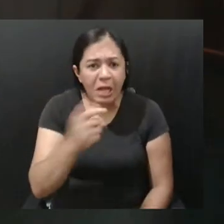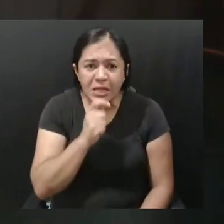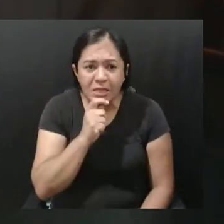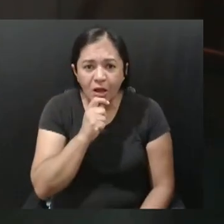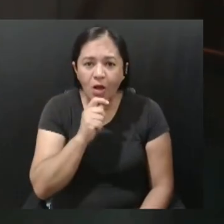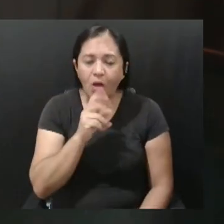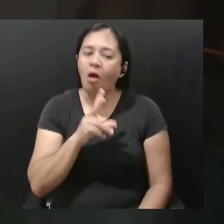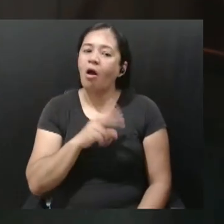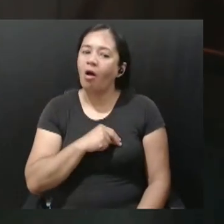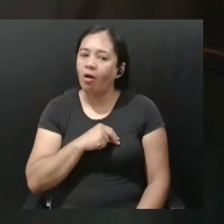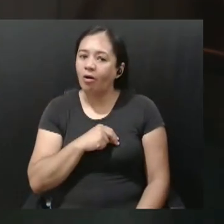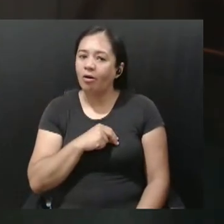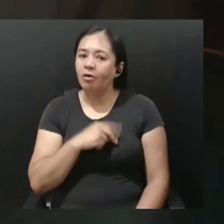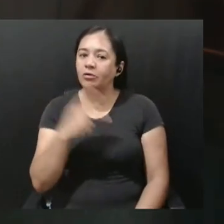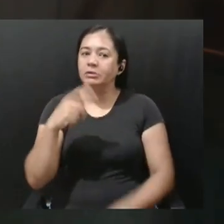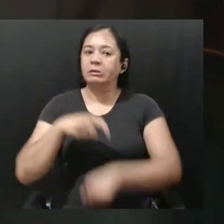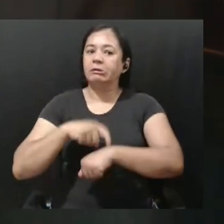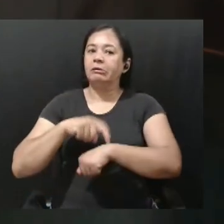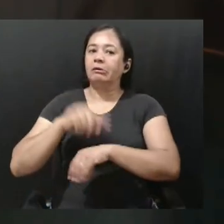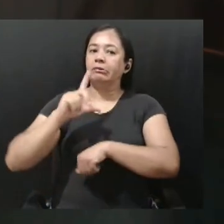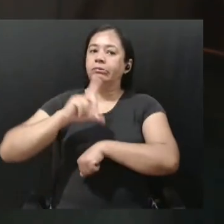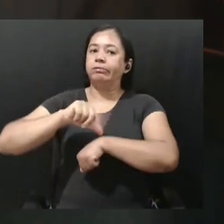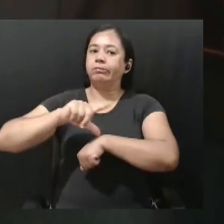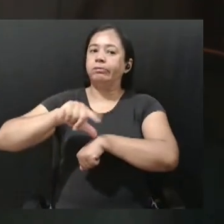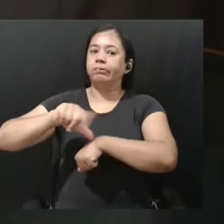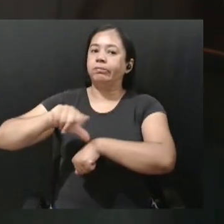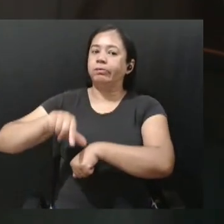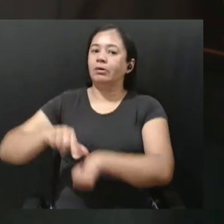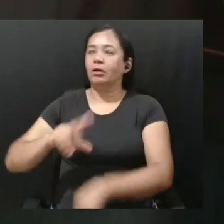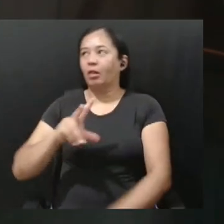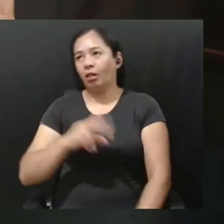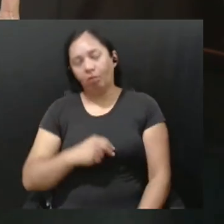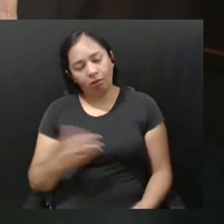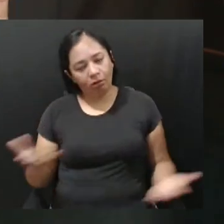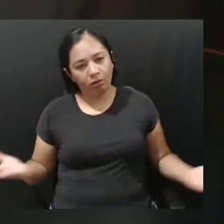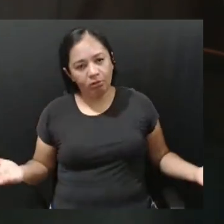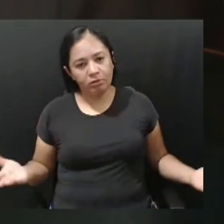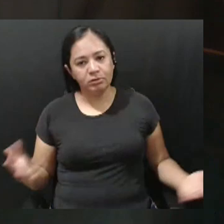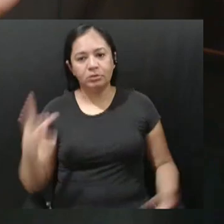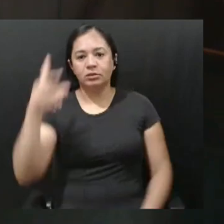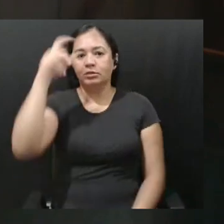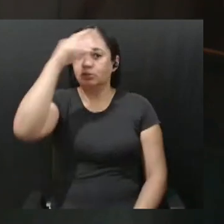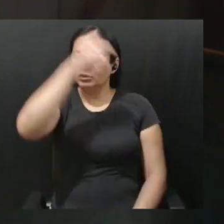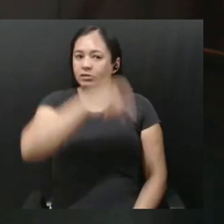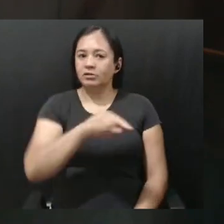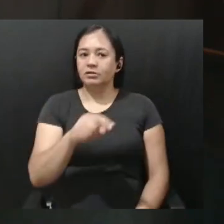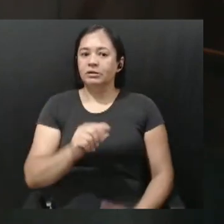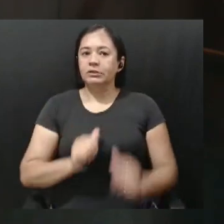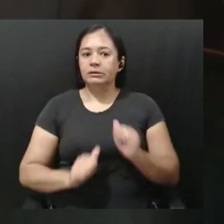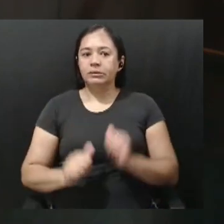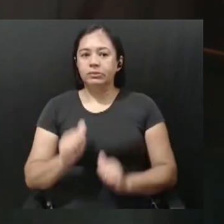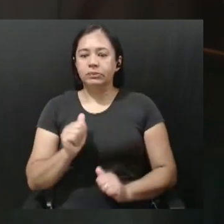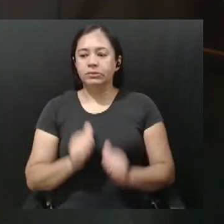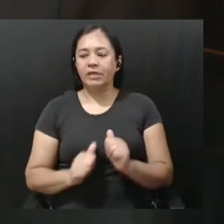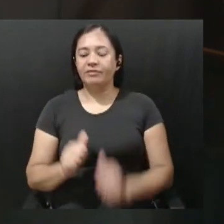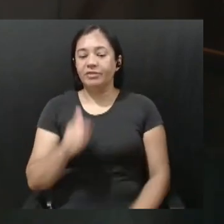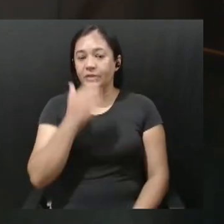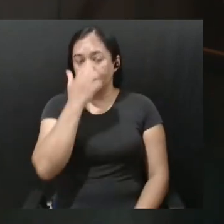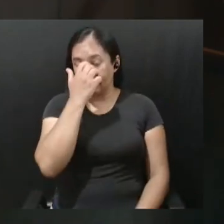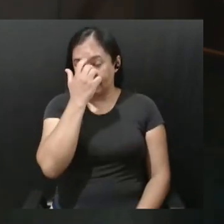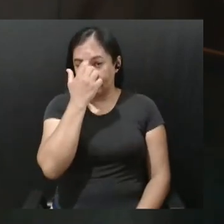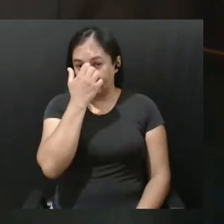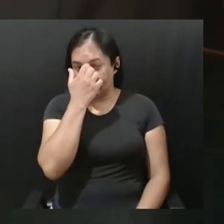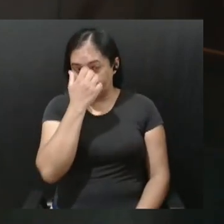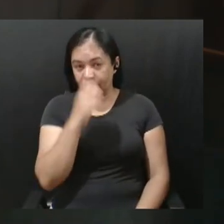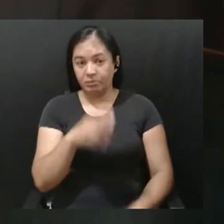tá passando, hein? Nossa, é complicado, né? E aí você já vai com a ansiedade. E essa ansiedade pré, ela pode